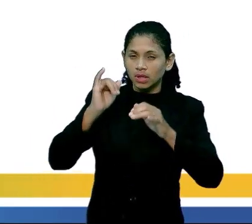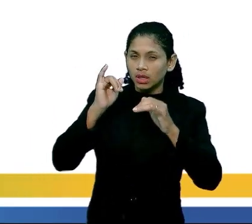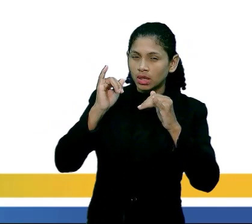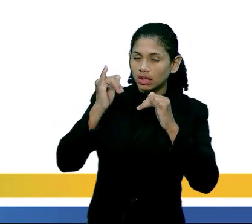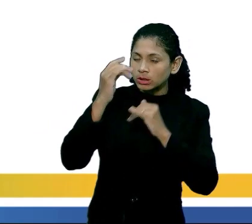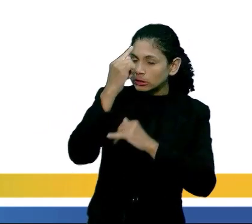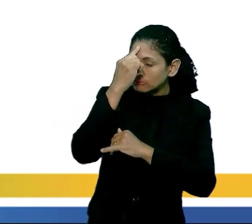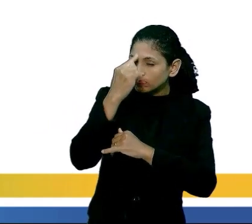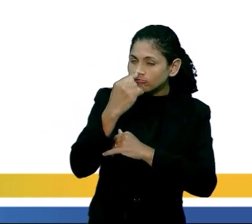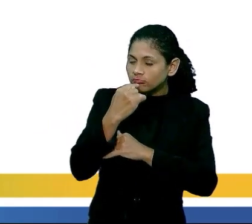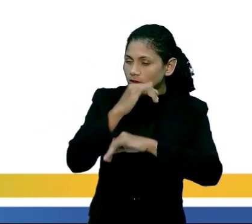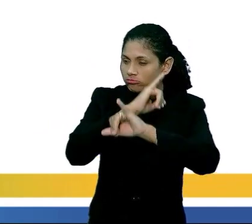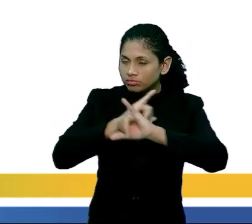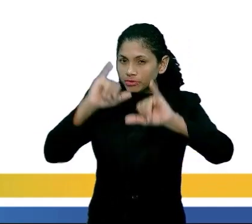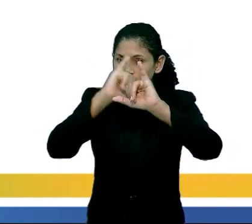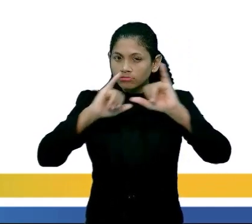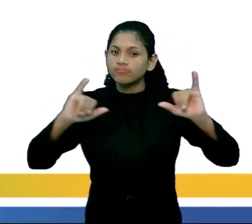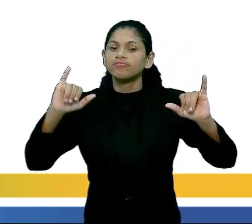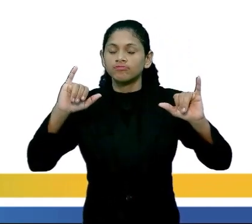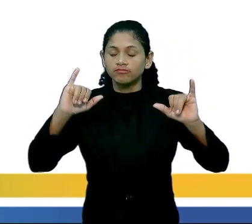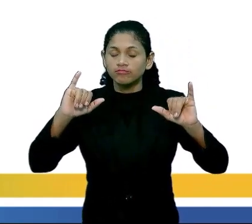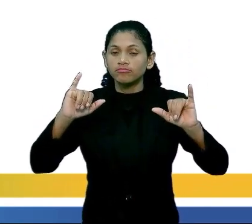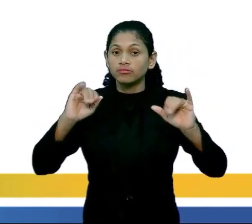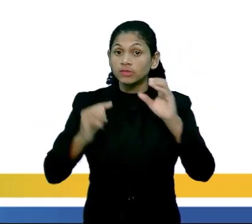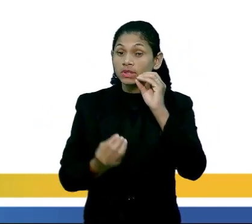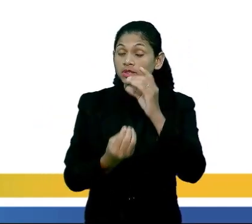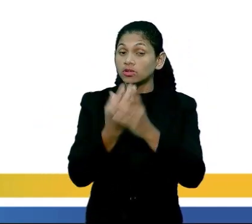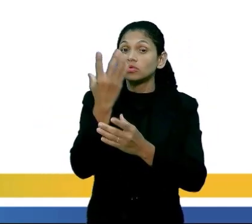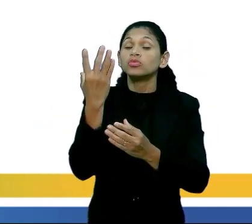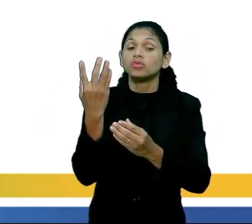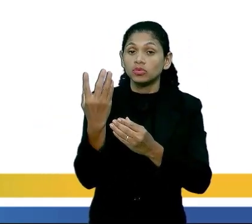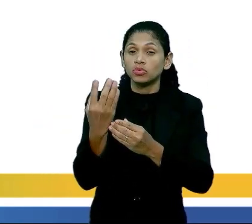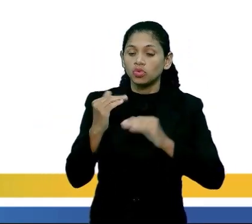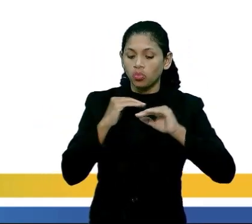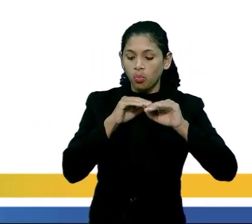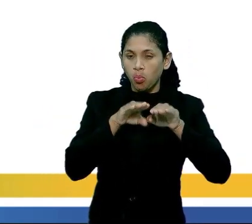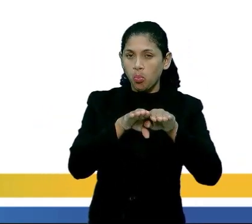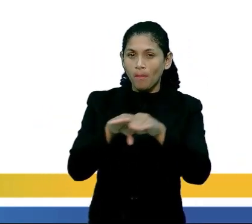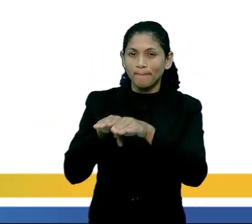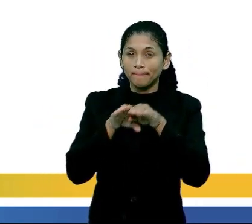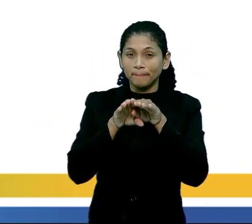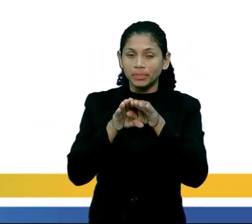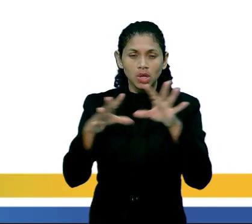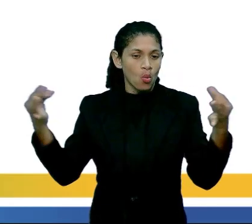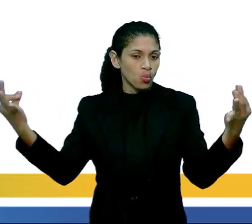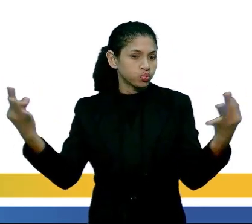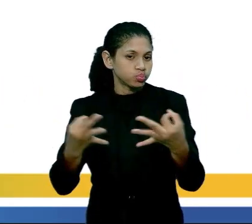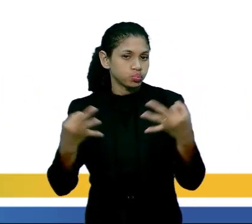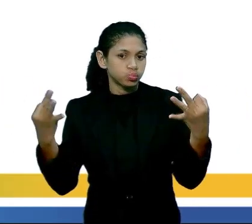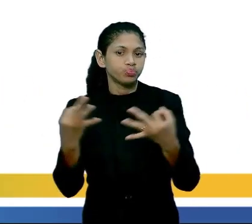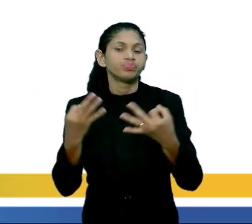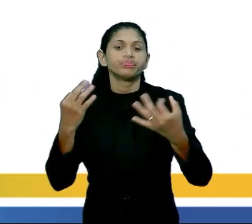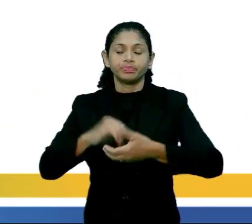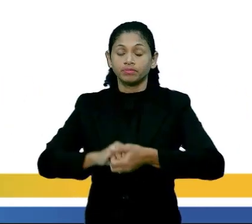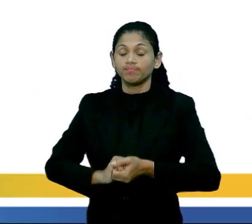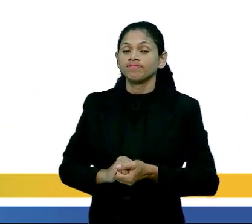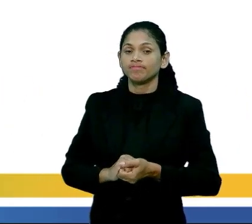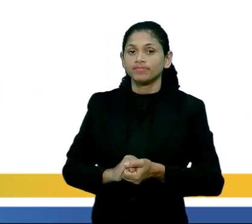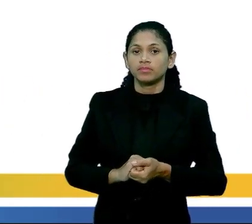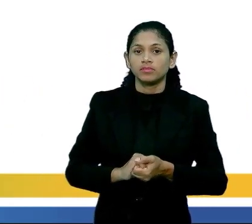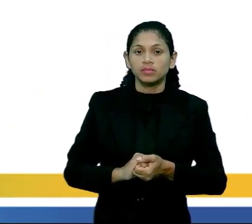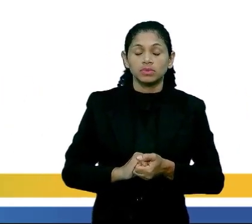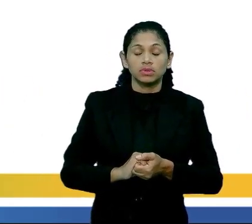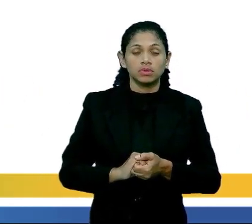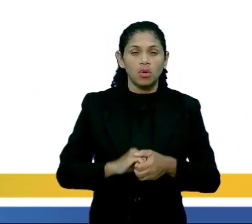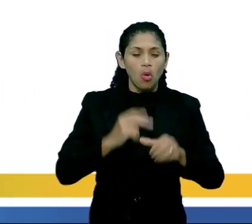mídias criam um parâmetro idealizado em que a beleza exibida por eles é a melhor. Nesse sentido, passa a existir